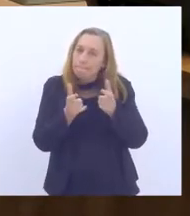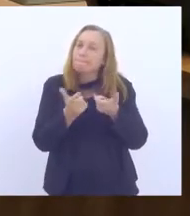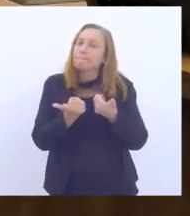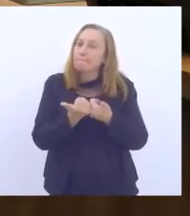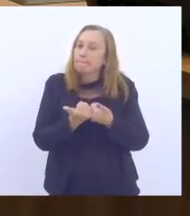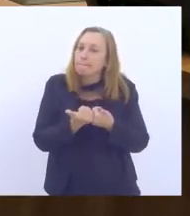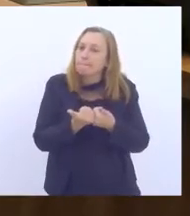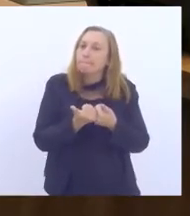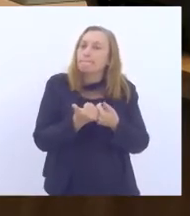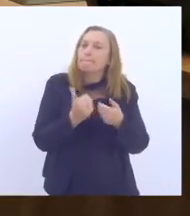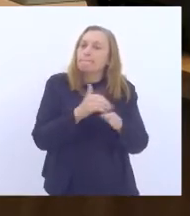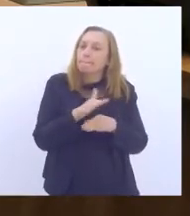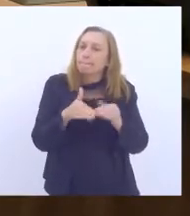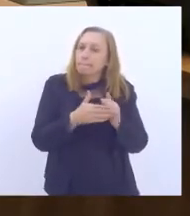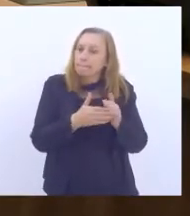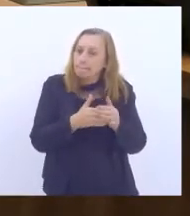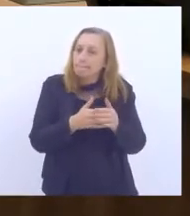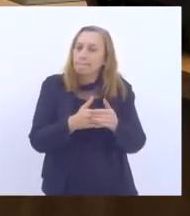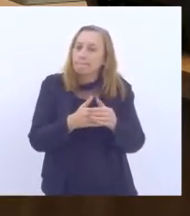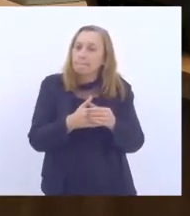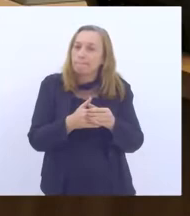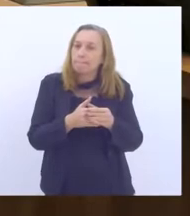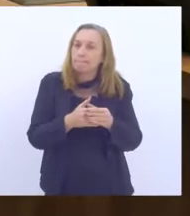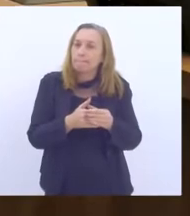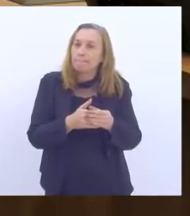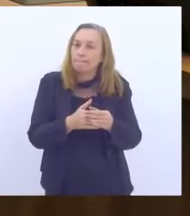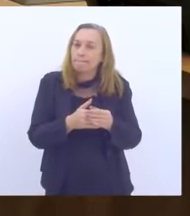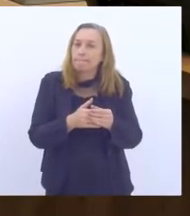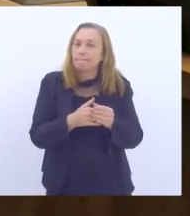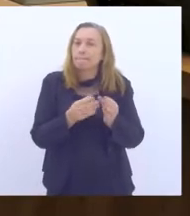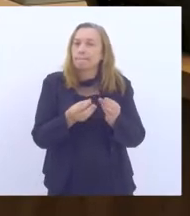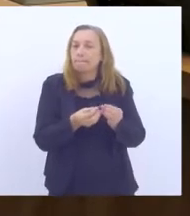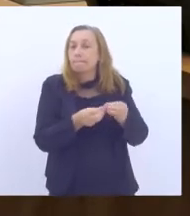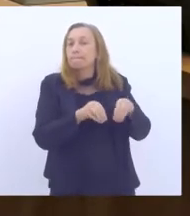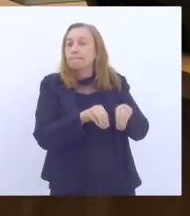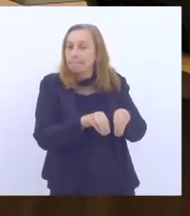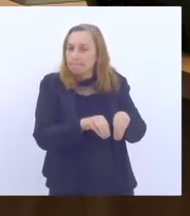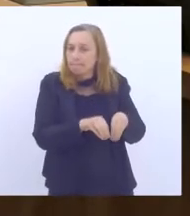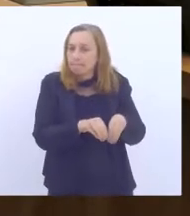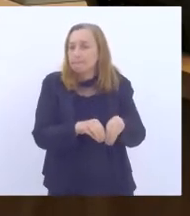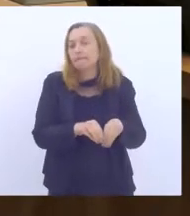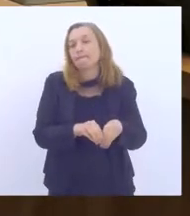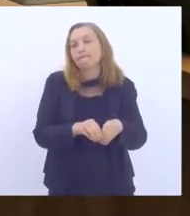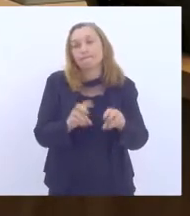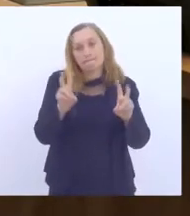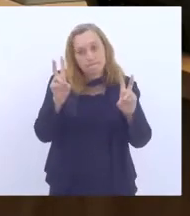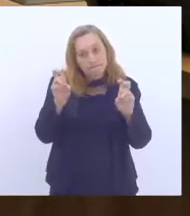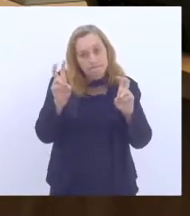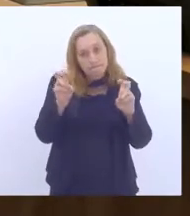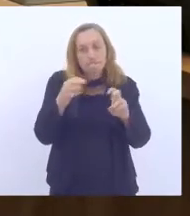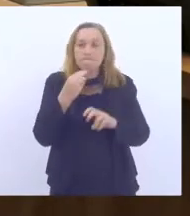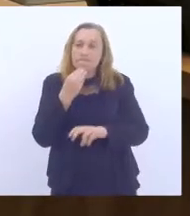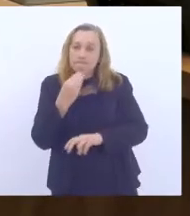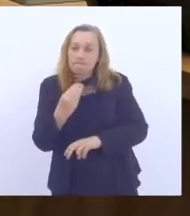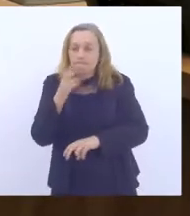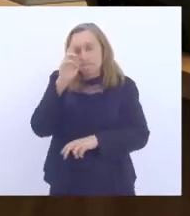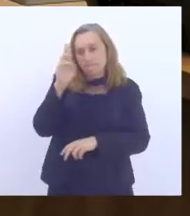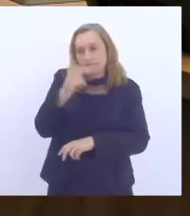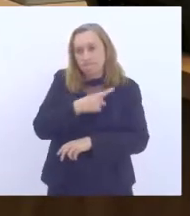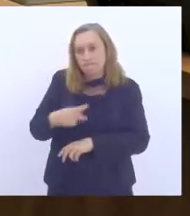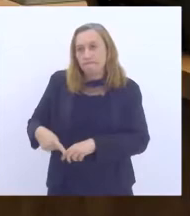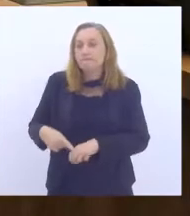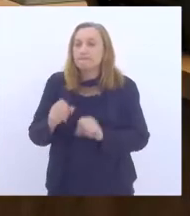aplicado daqueles e daquelas que hoje vão ser diretamente afetados por esse tema então sugestão se o presidente